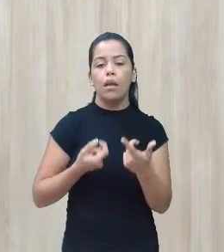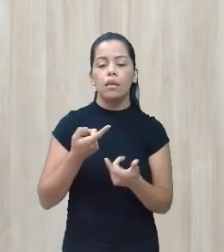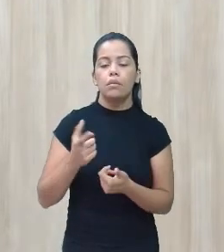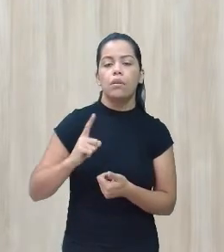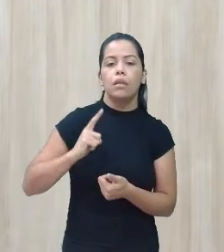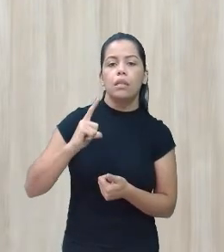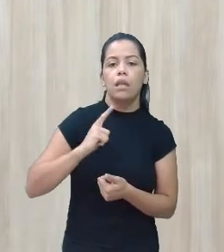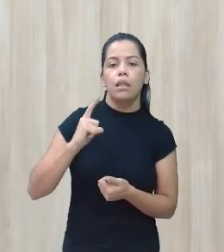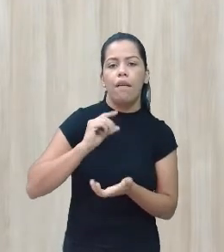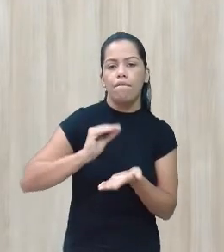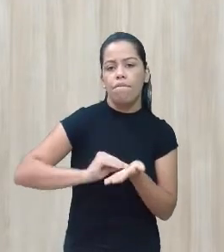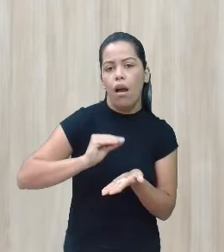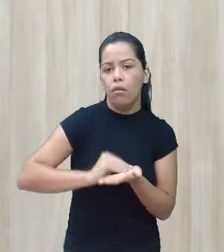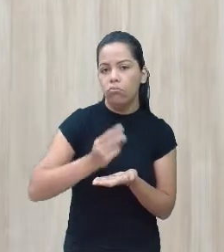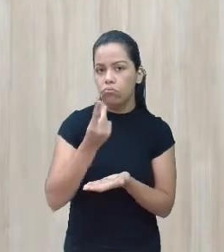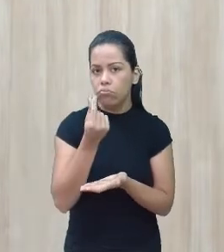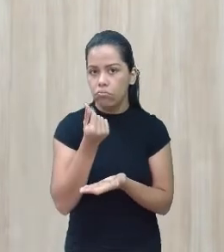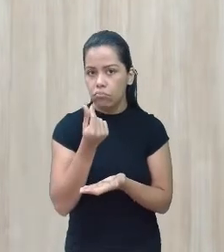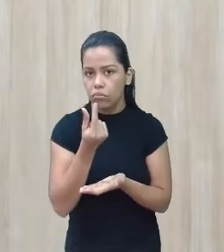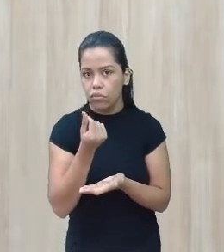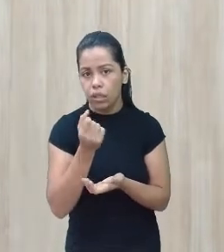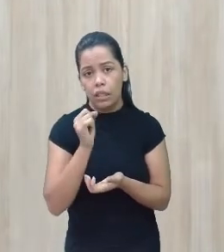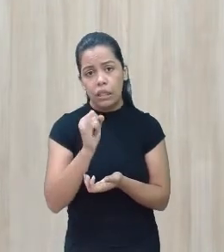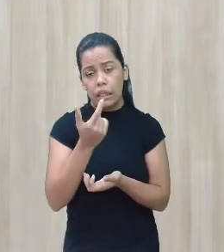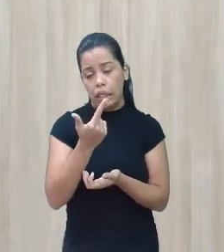pouco engajamento dessa forma.